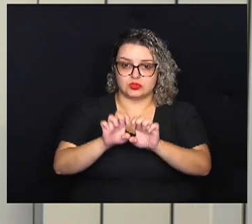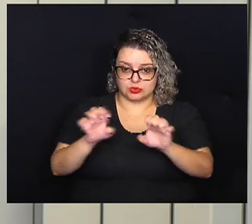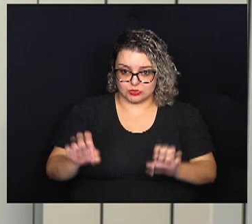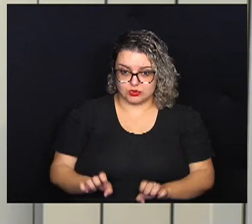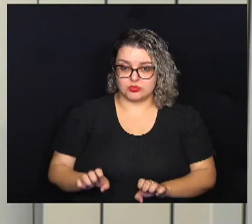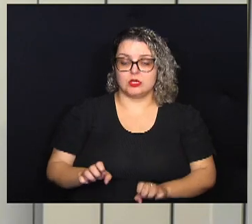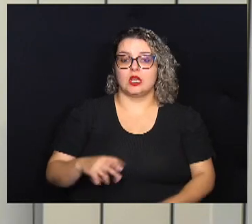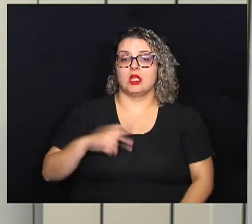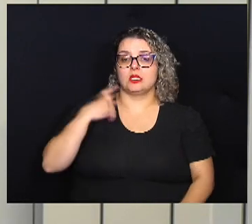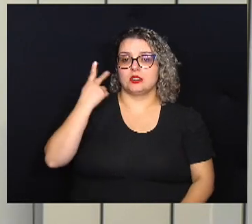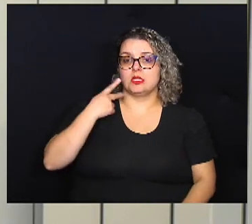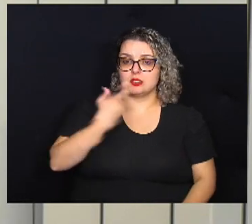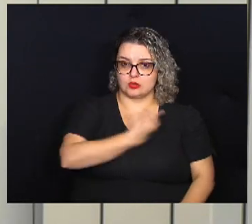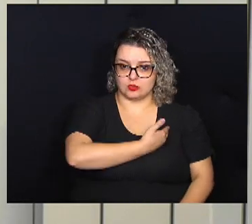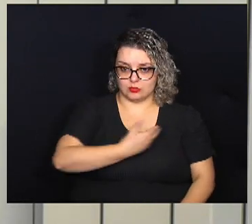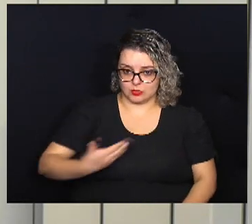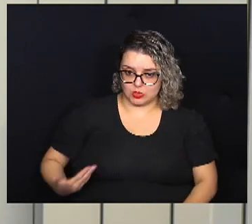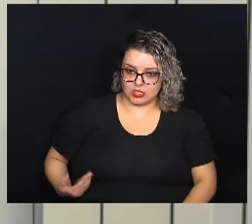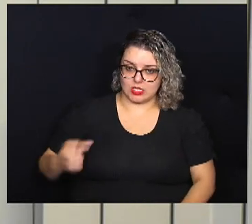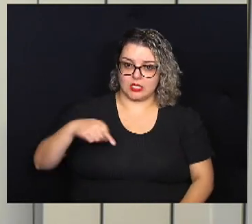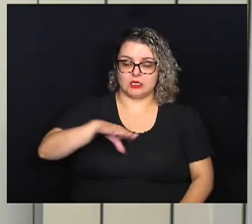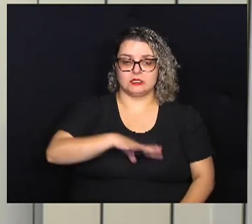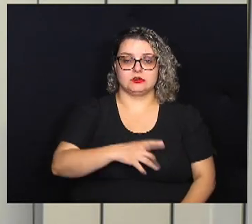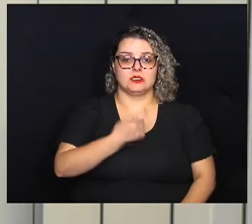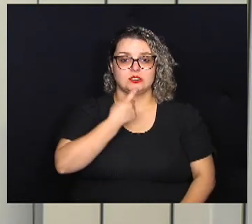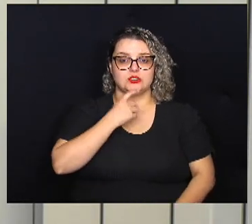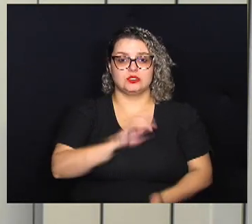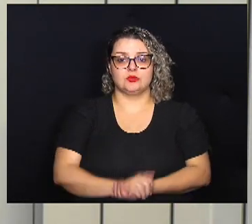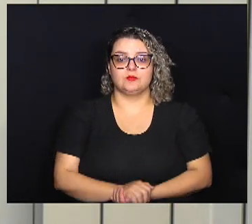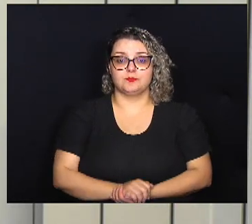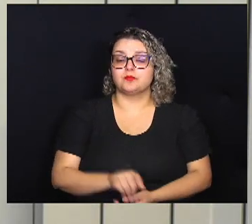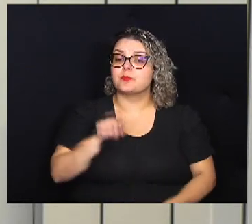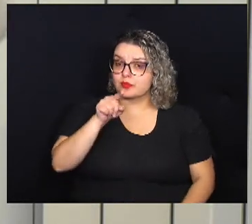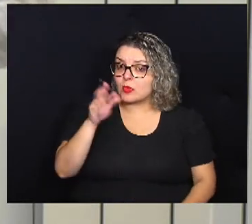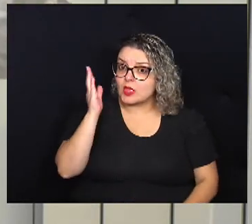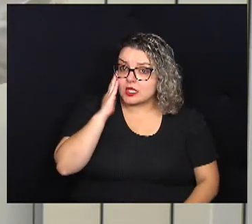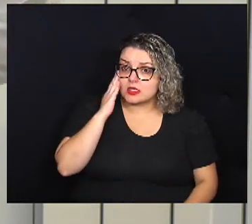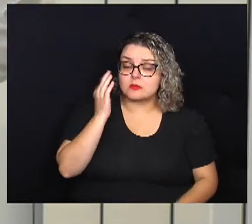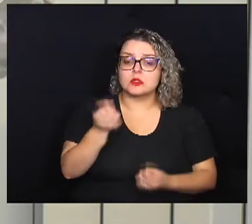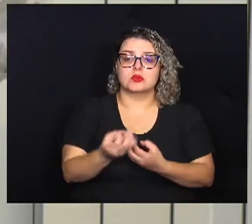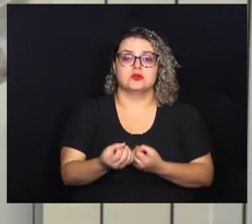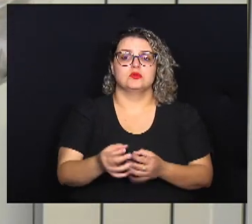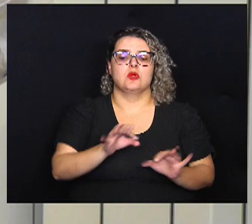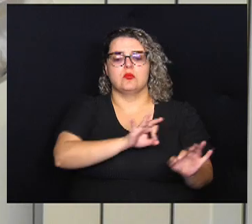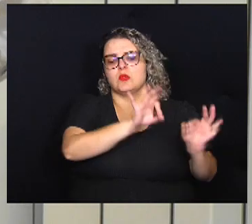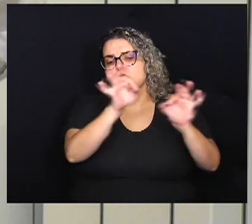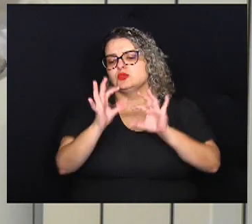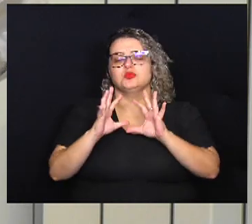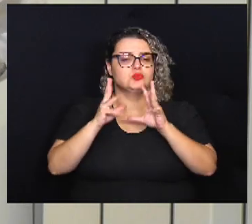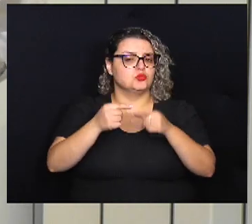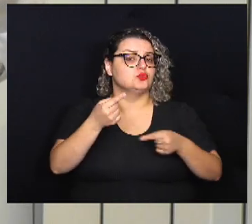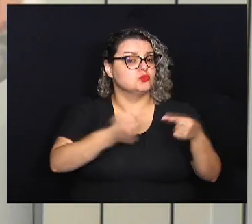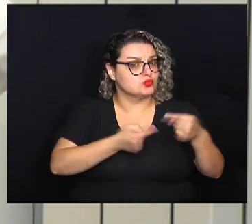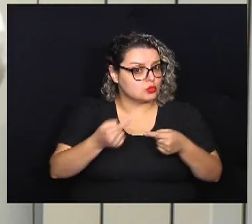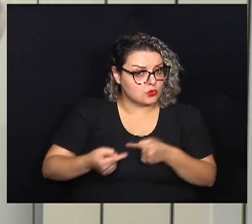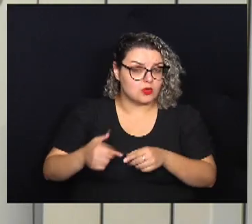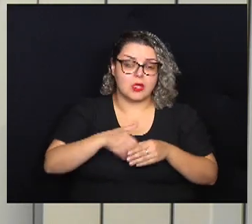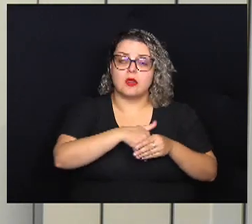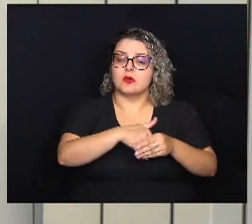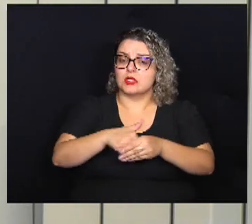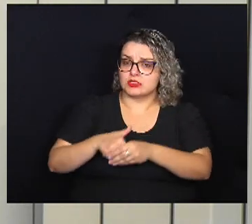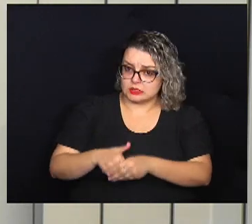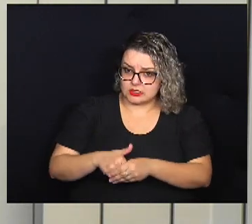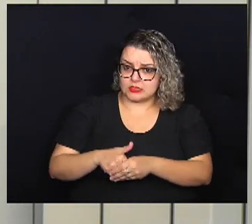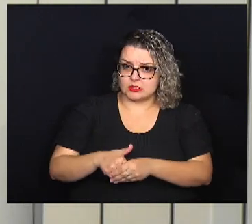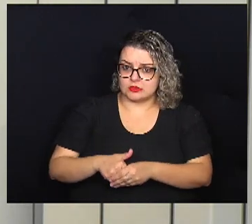das políticas públicas aqui de Campinas. Para você ficar muito bem informado, conferir tudo o que vai ser discutido e votado,